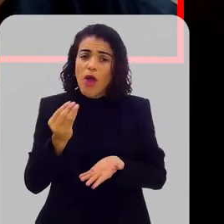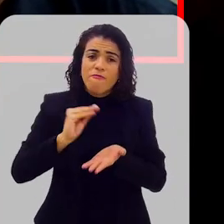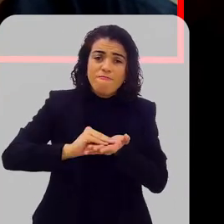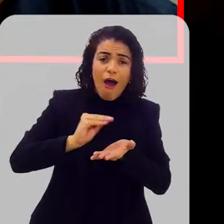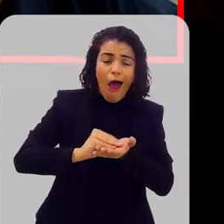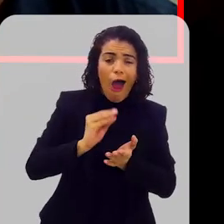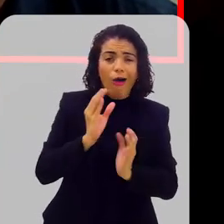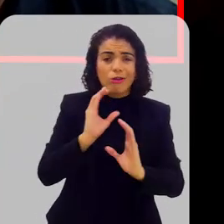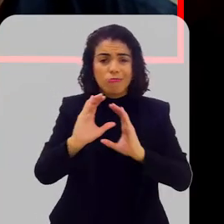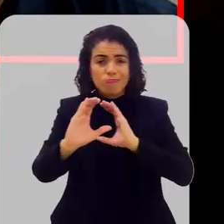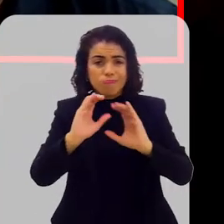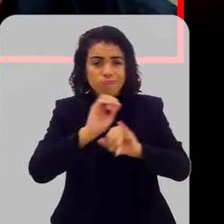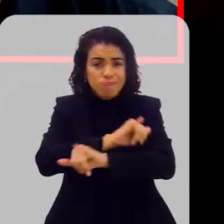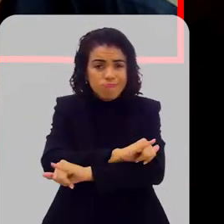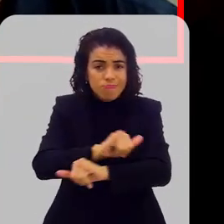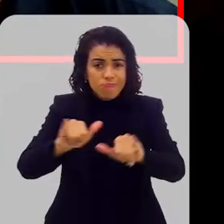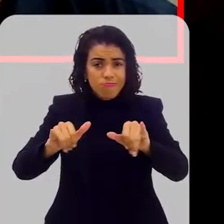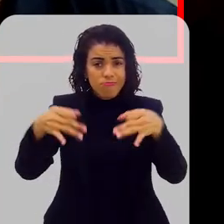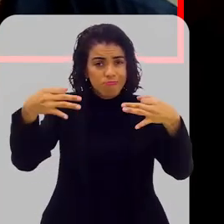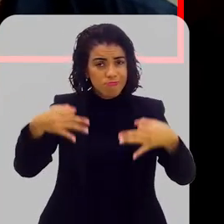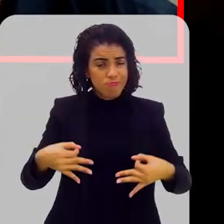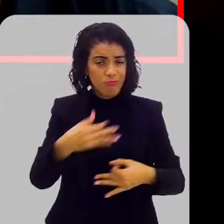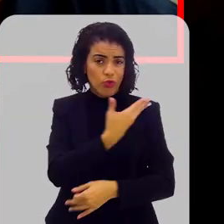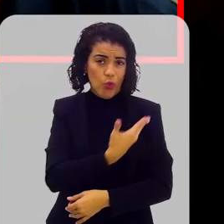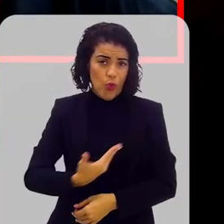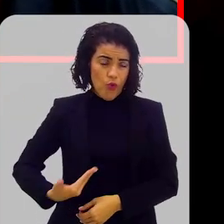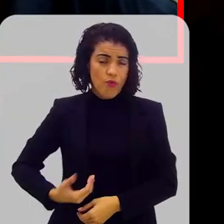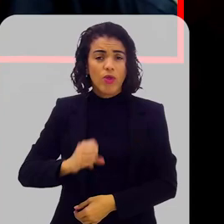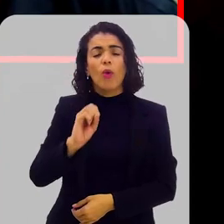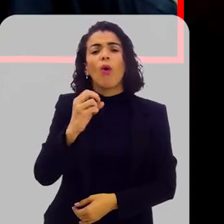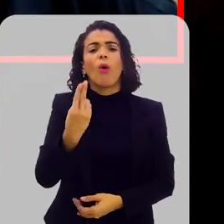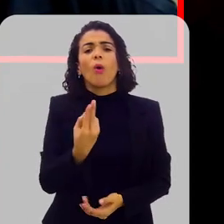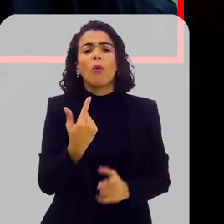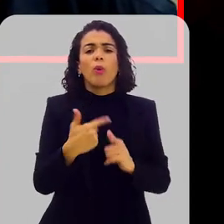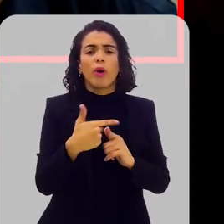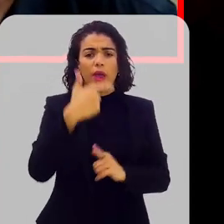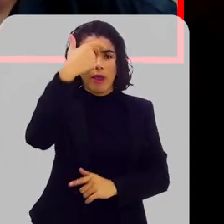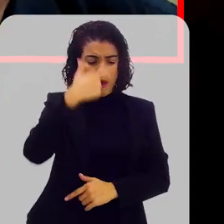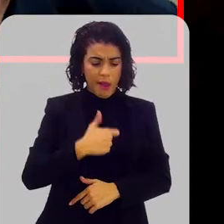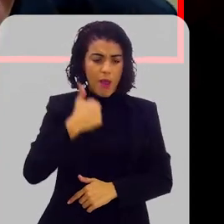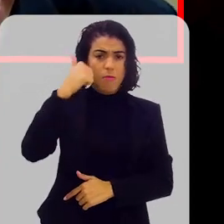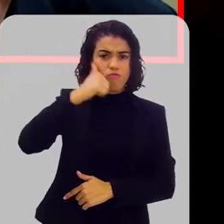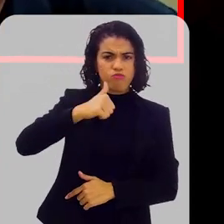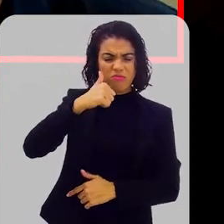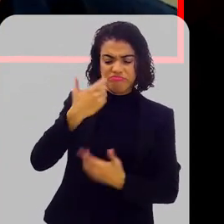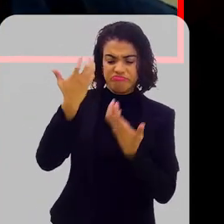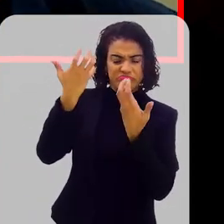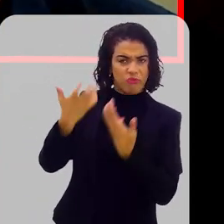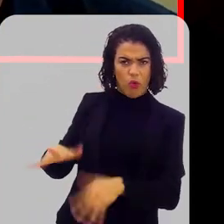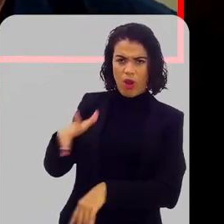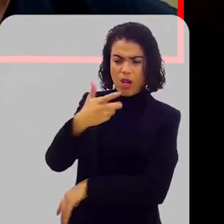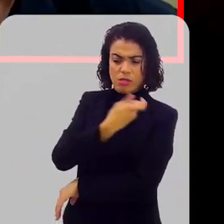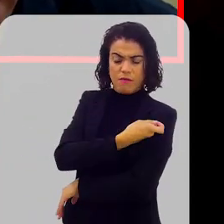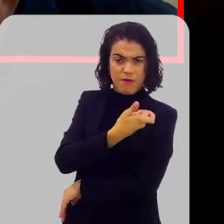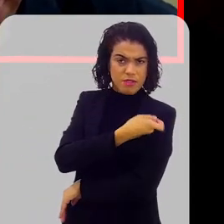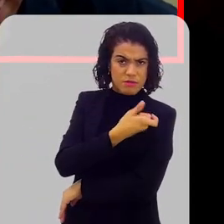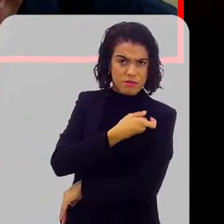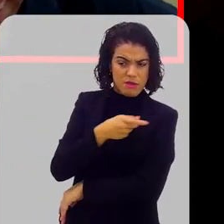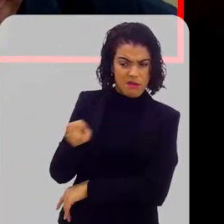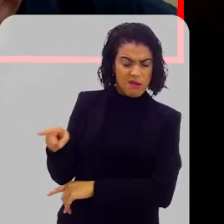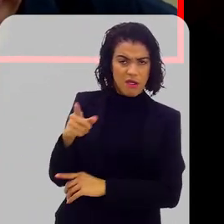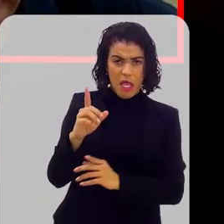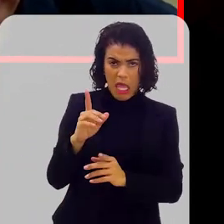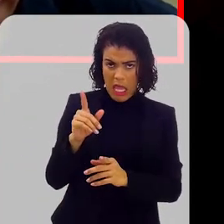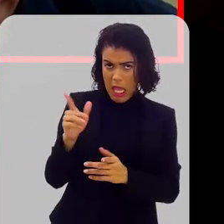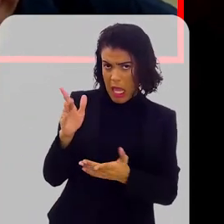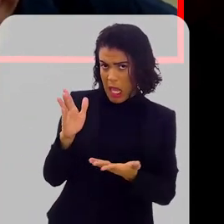seria uma falta de comunicação eficaz do governo, ou é Olha. porque a mulher mesma diz, não, eu não vou